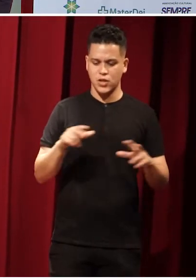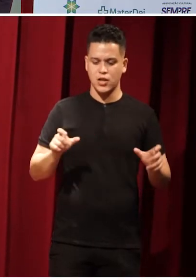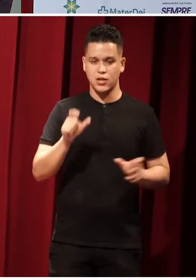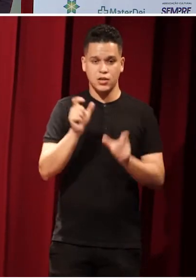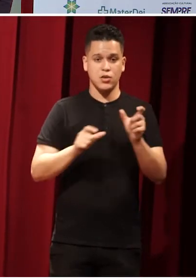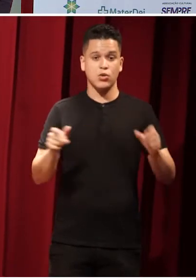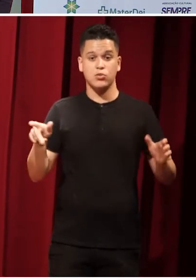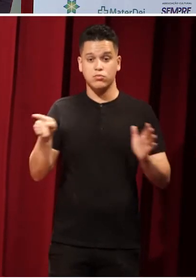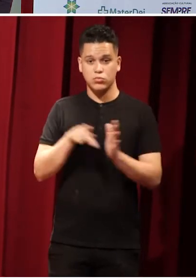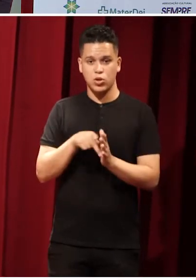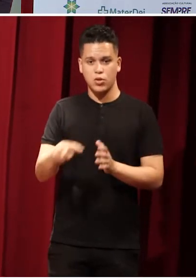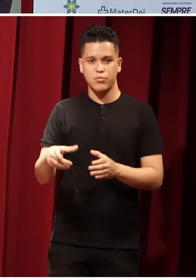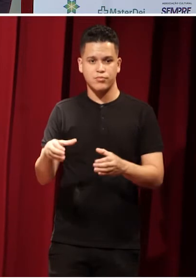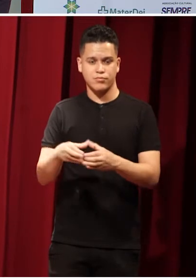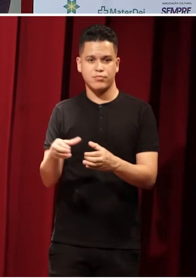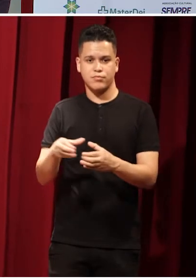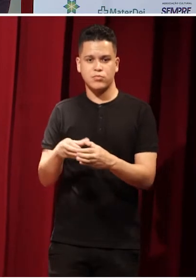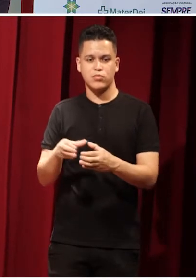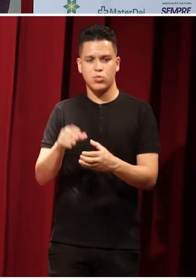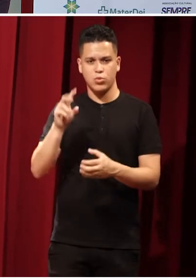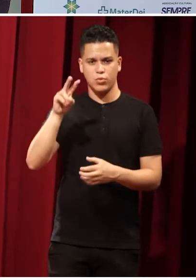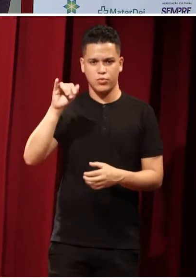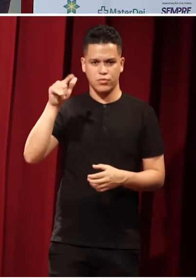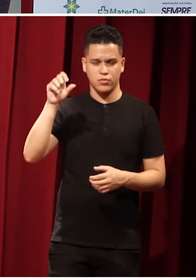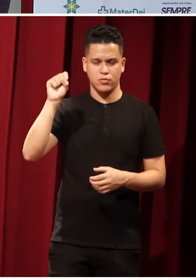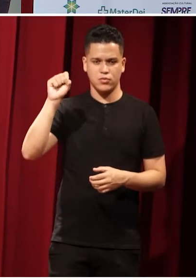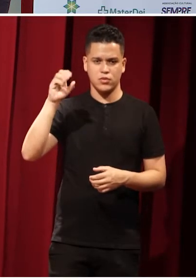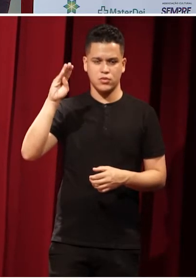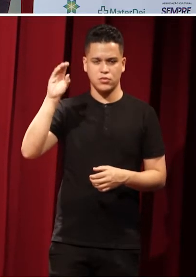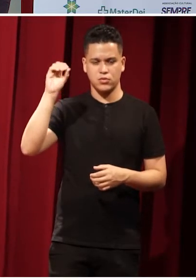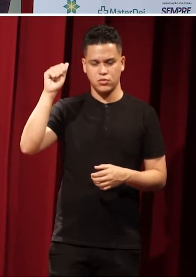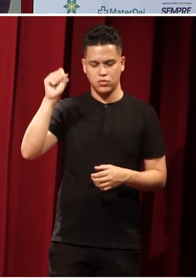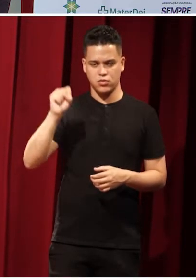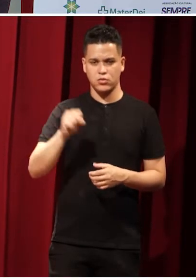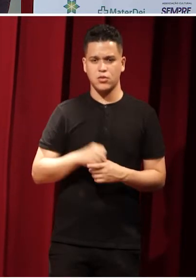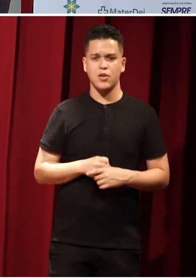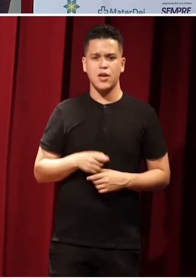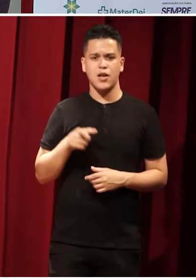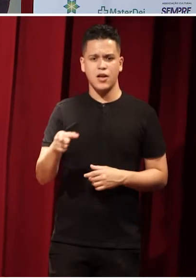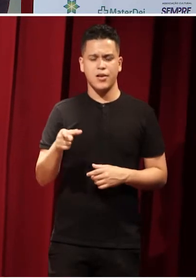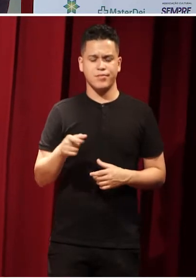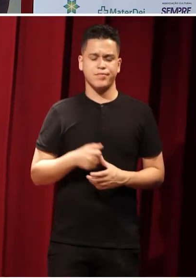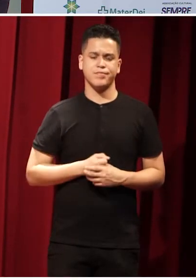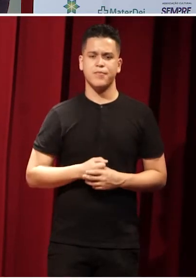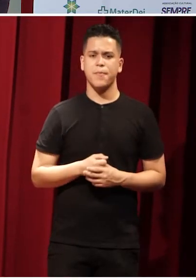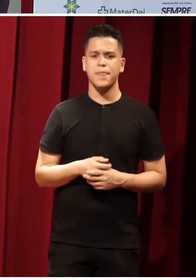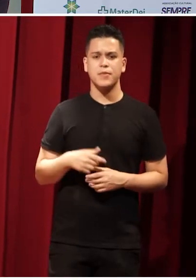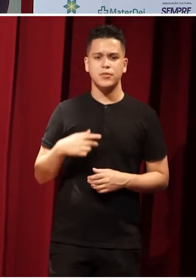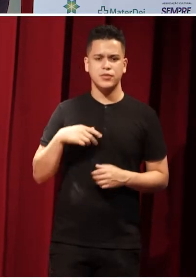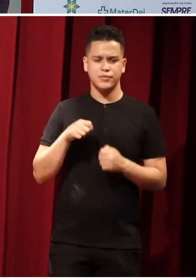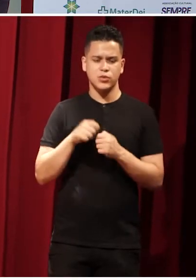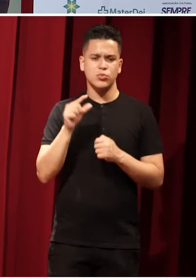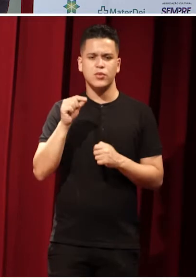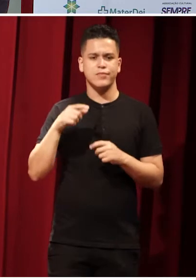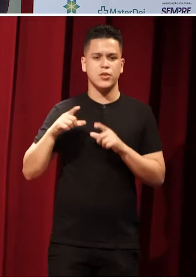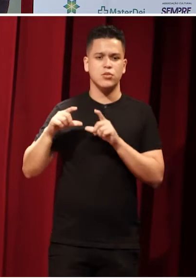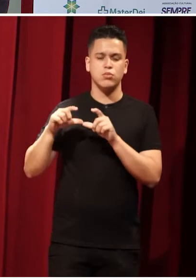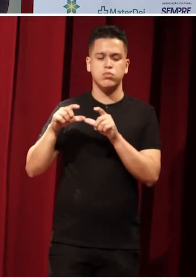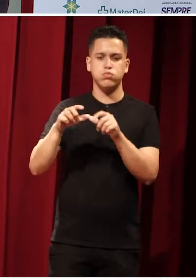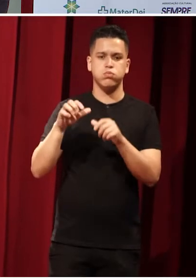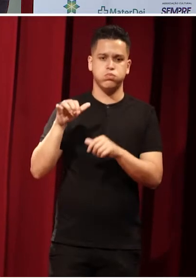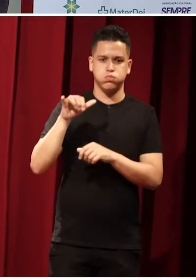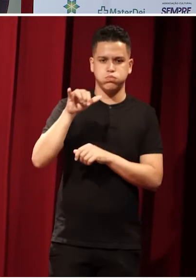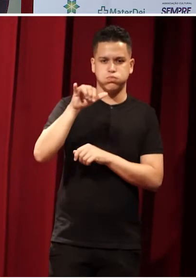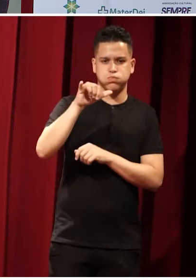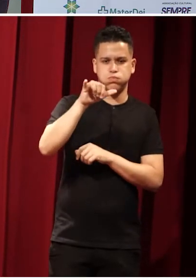árvore, digamos assim, onde os Vilas Boas chegaram no Xingu. Era uma coisa muito emocionante. Você fazendo essa viagem